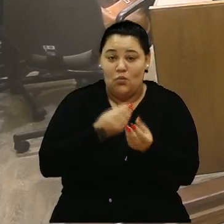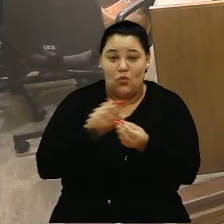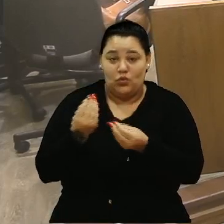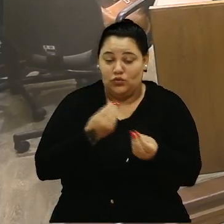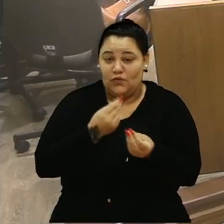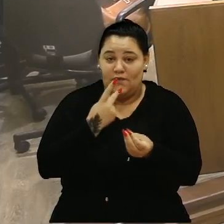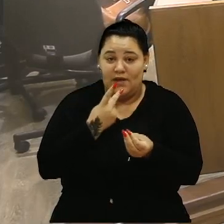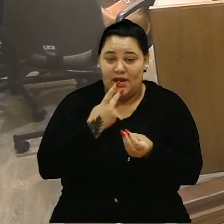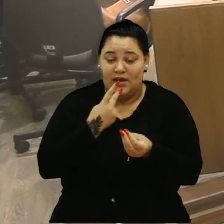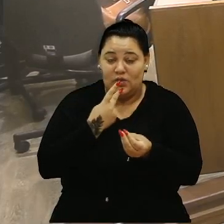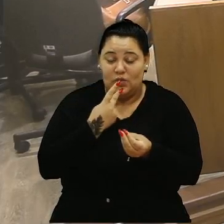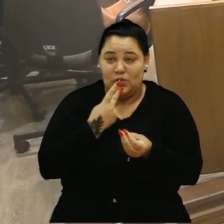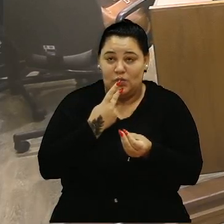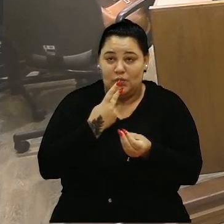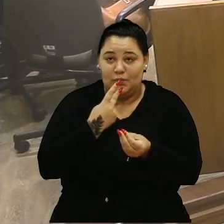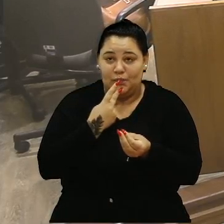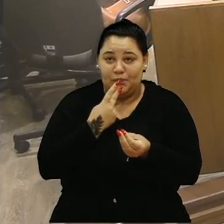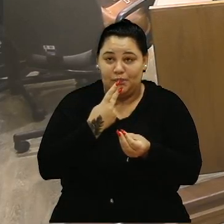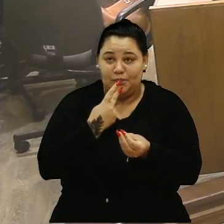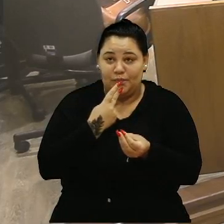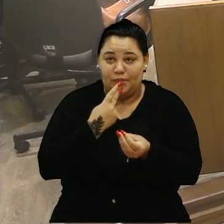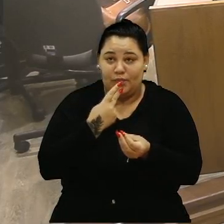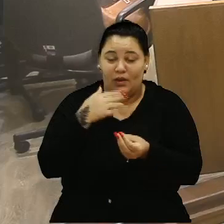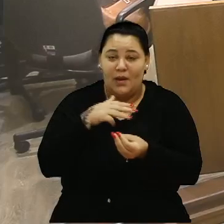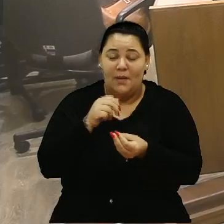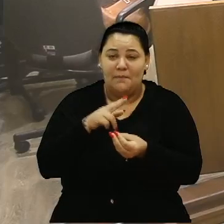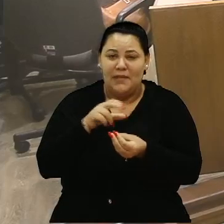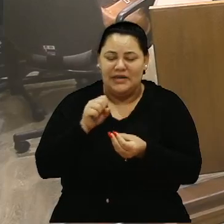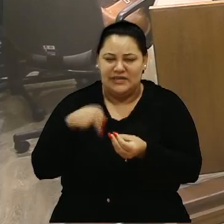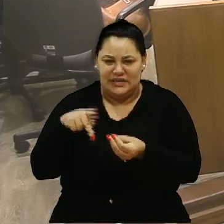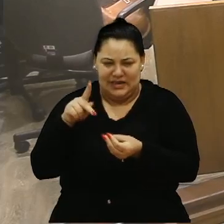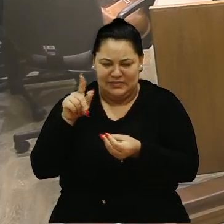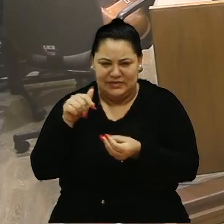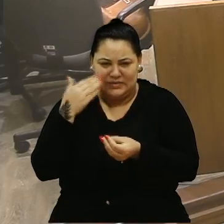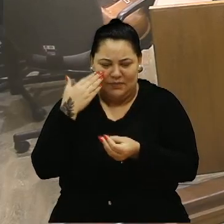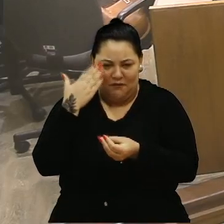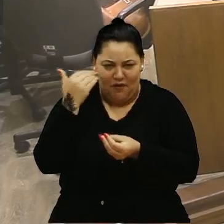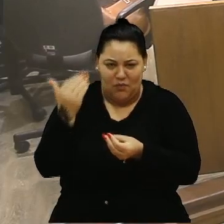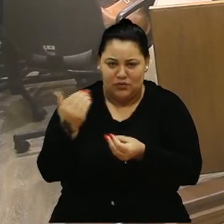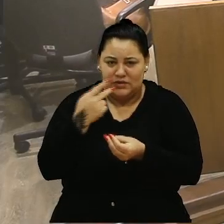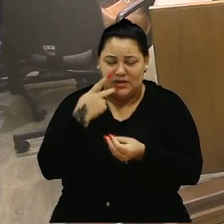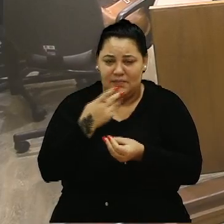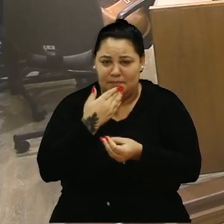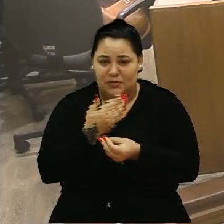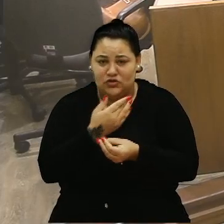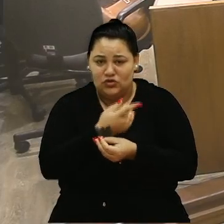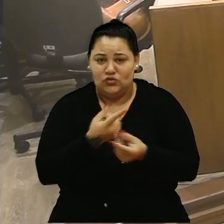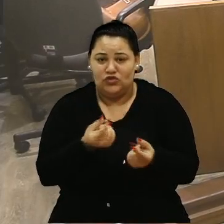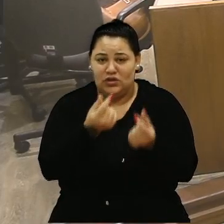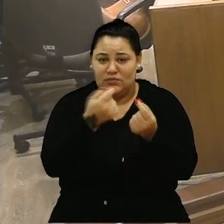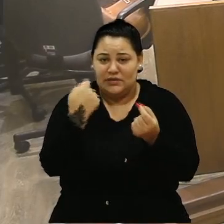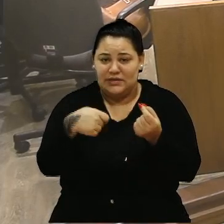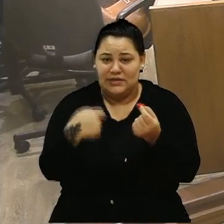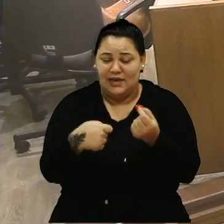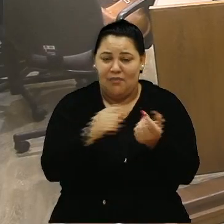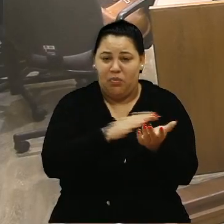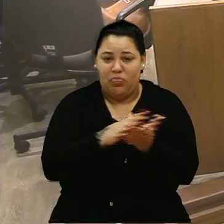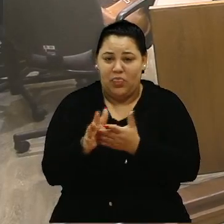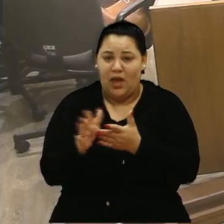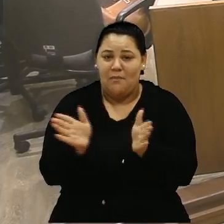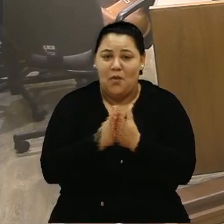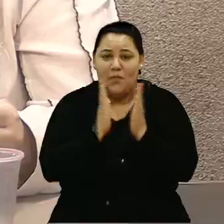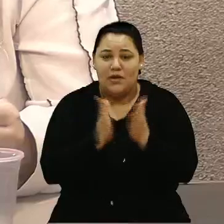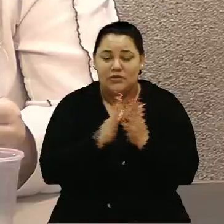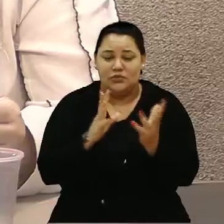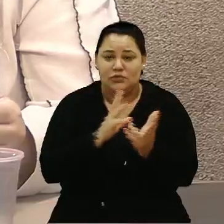que realmente ele chegou na ONU e perguntou quanto dinheiro precisava para acabar com a pobreza do mundo. E eles disseram para ele quanto que